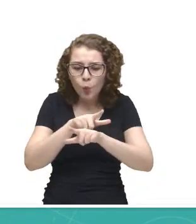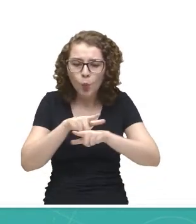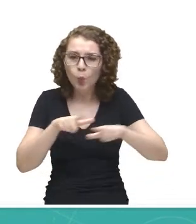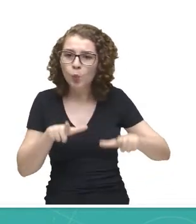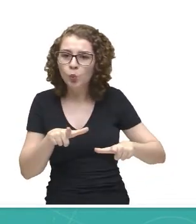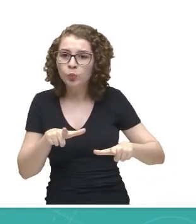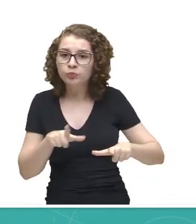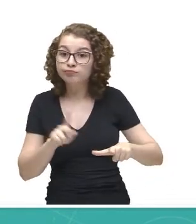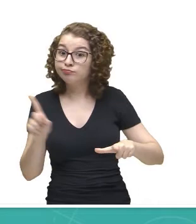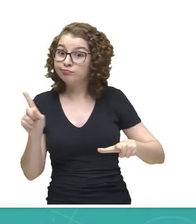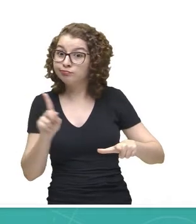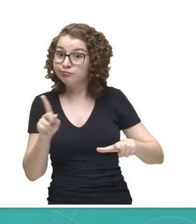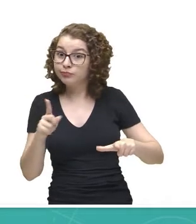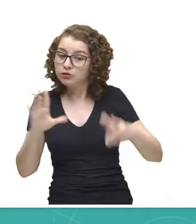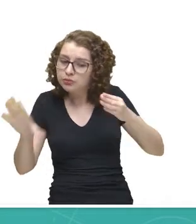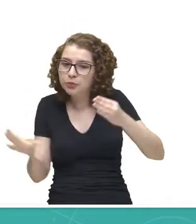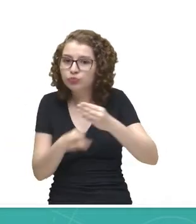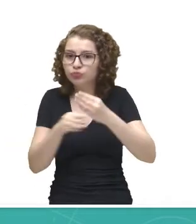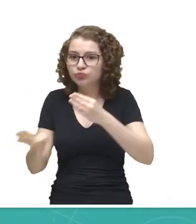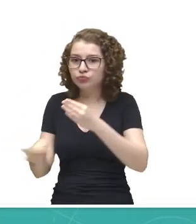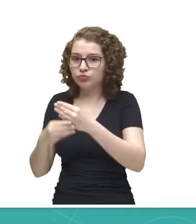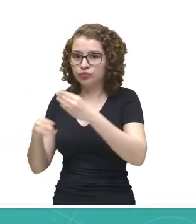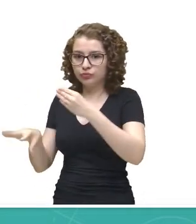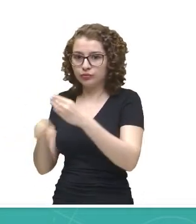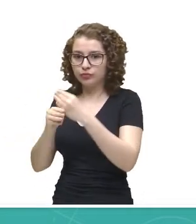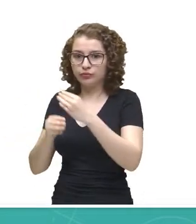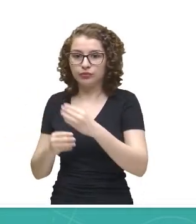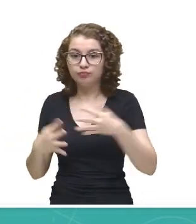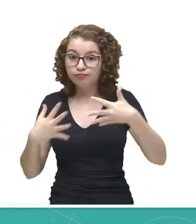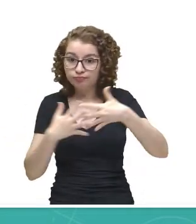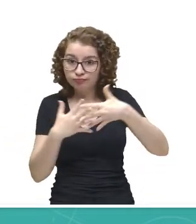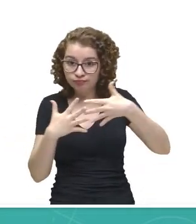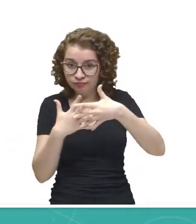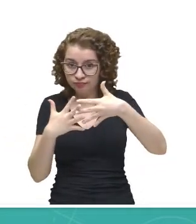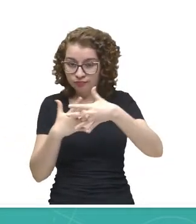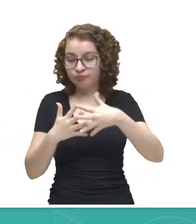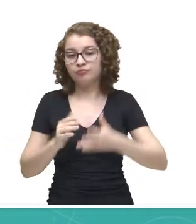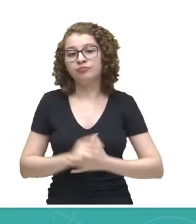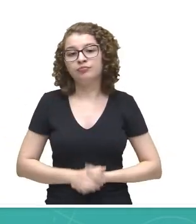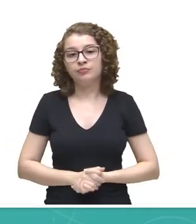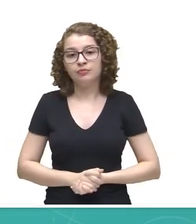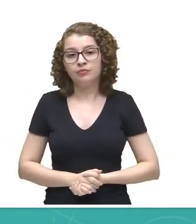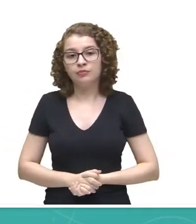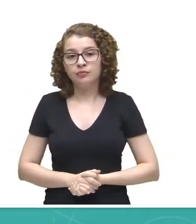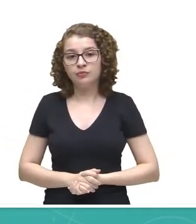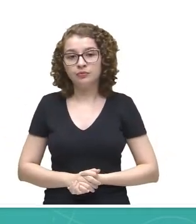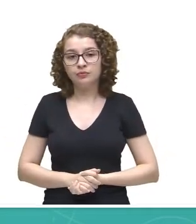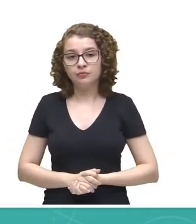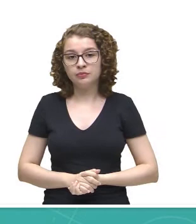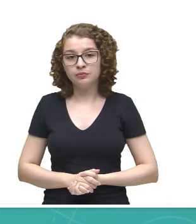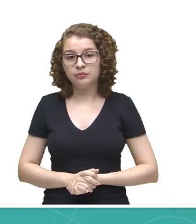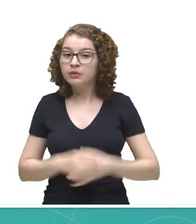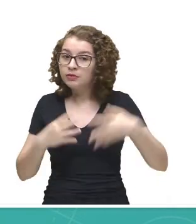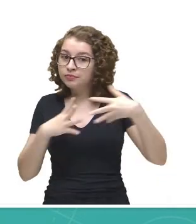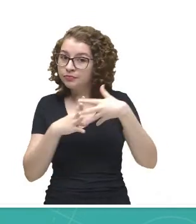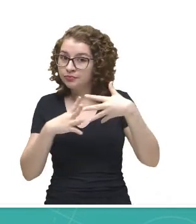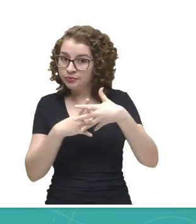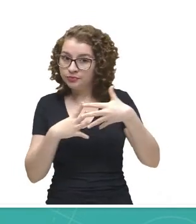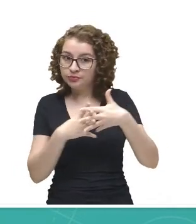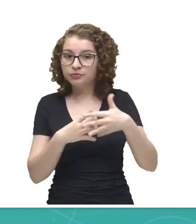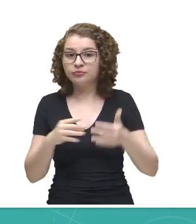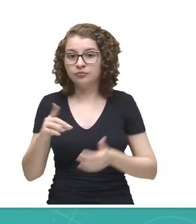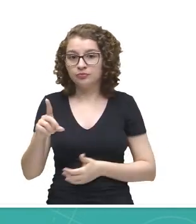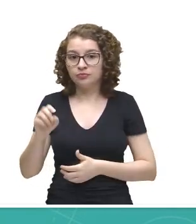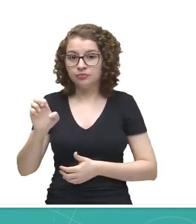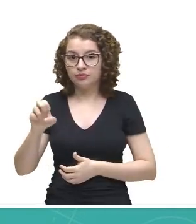organismo. Ele é sempre composto por um tecido que é chamado de conjuntivo frouxo. Além disso, né, a gente tem